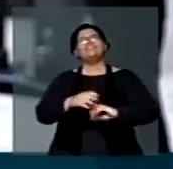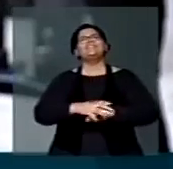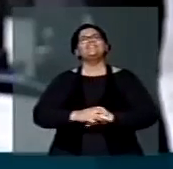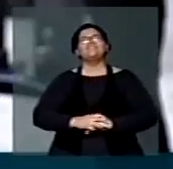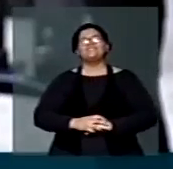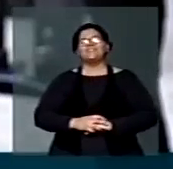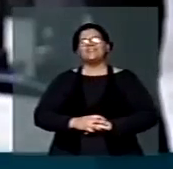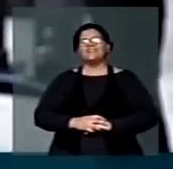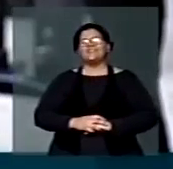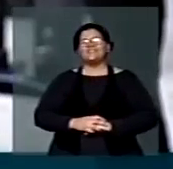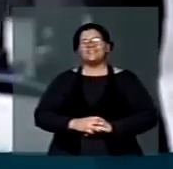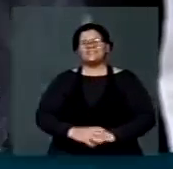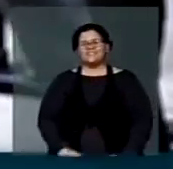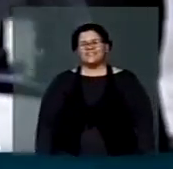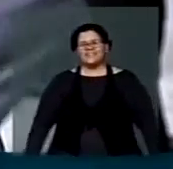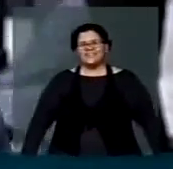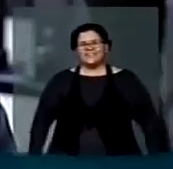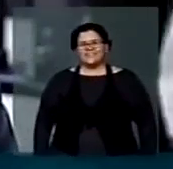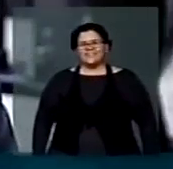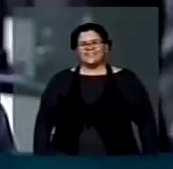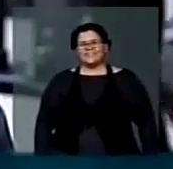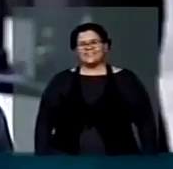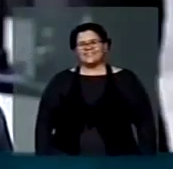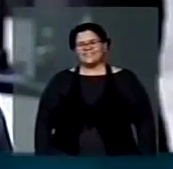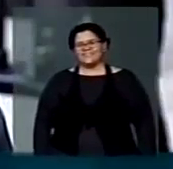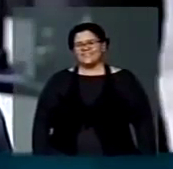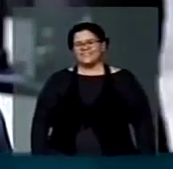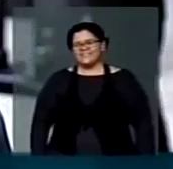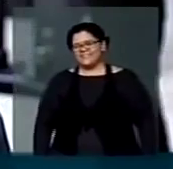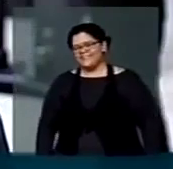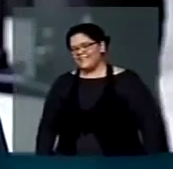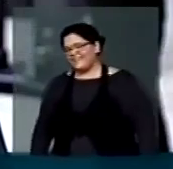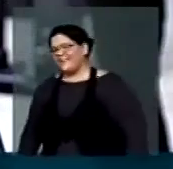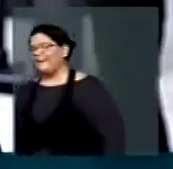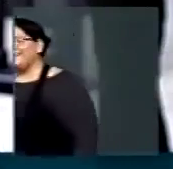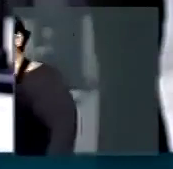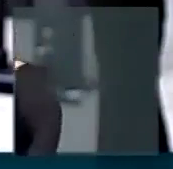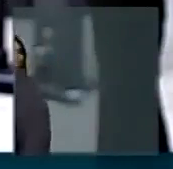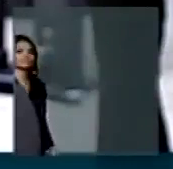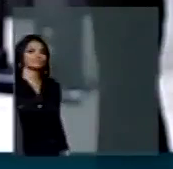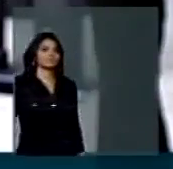conta do quanto é terrível a vida em Cuba.